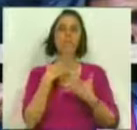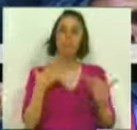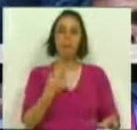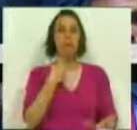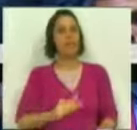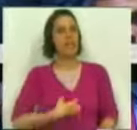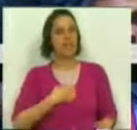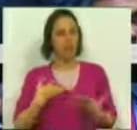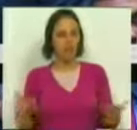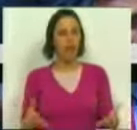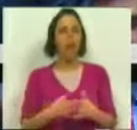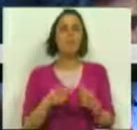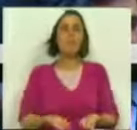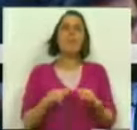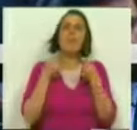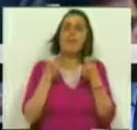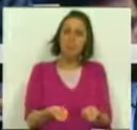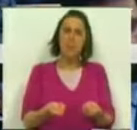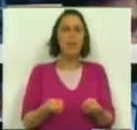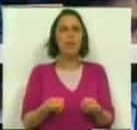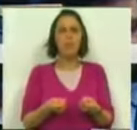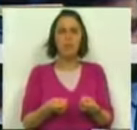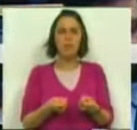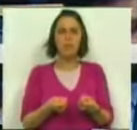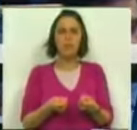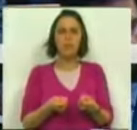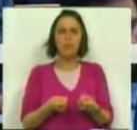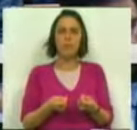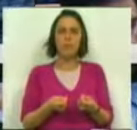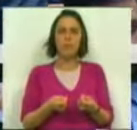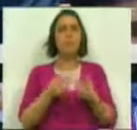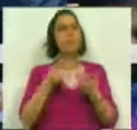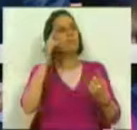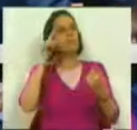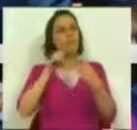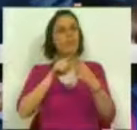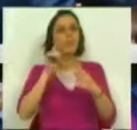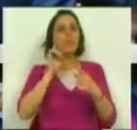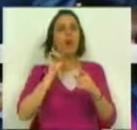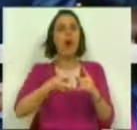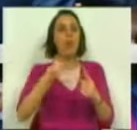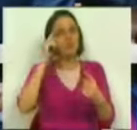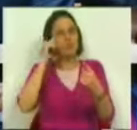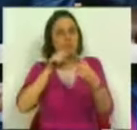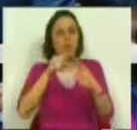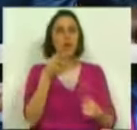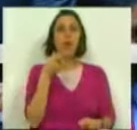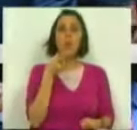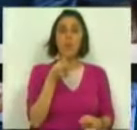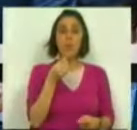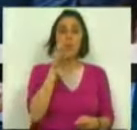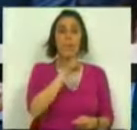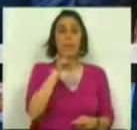grande significado, de um investimento que tem como montante